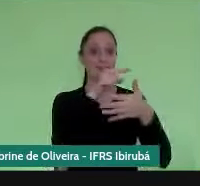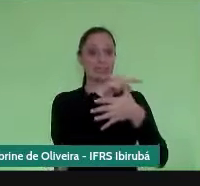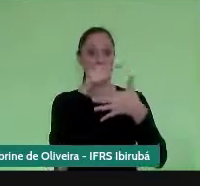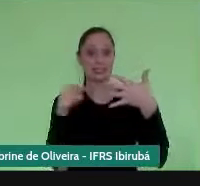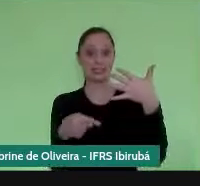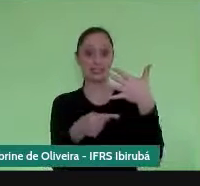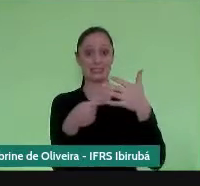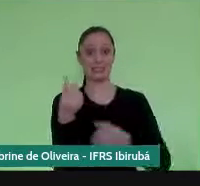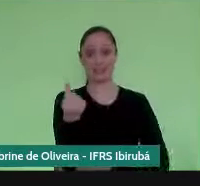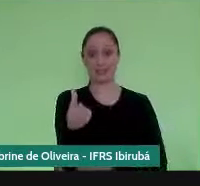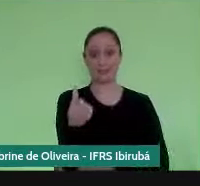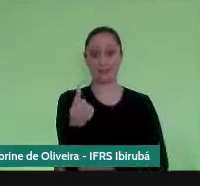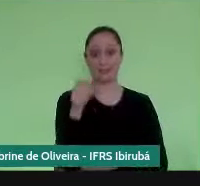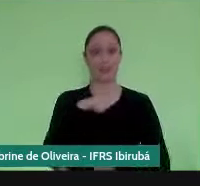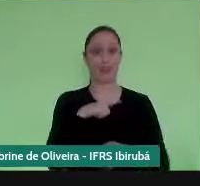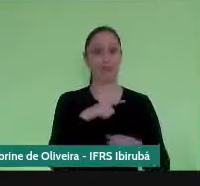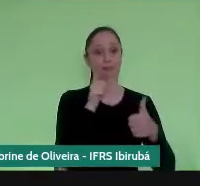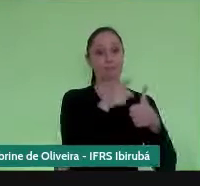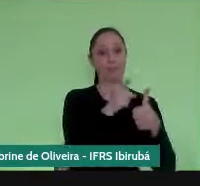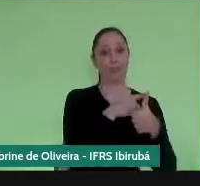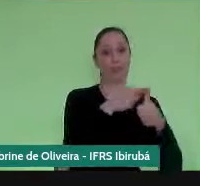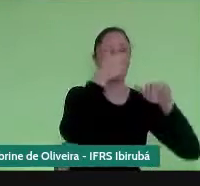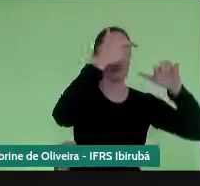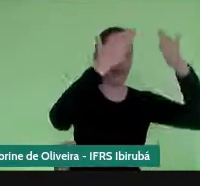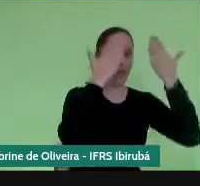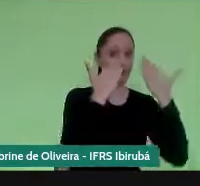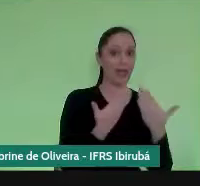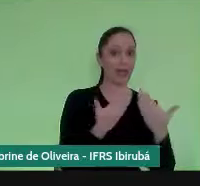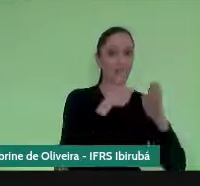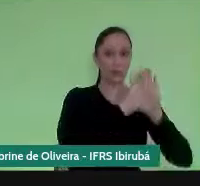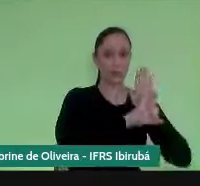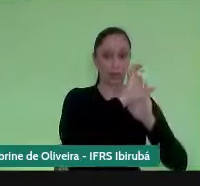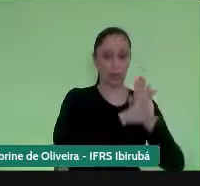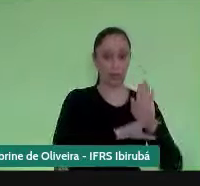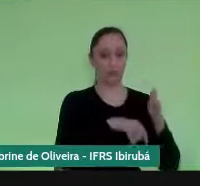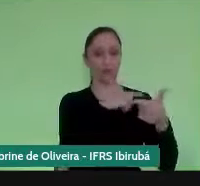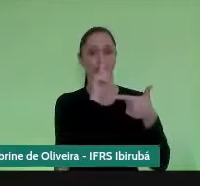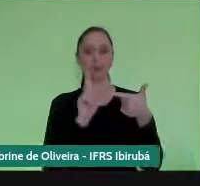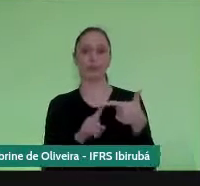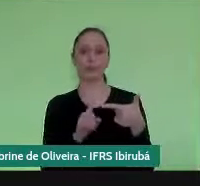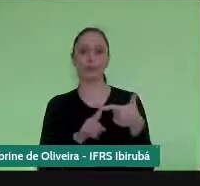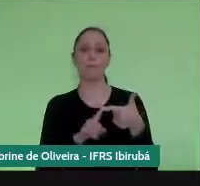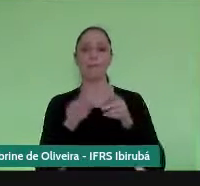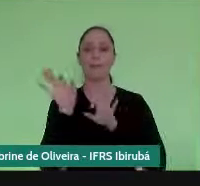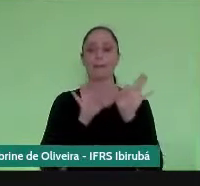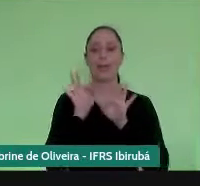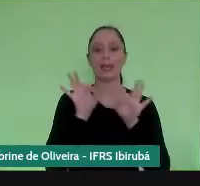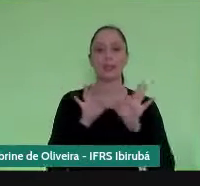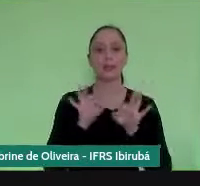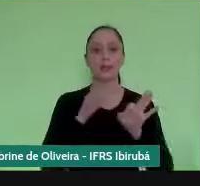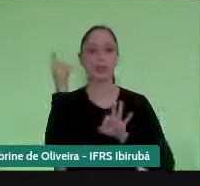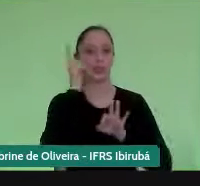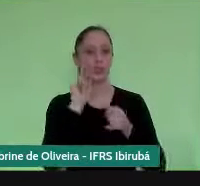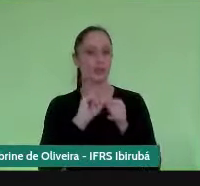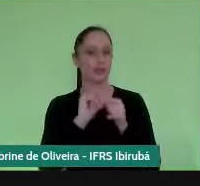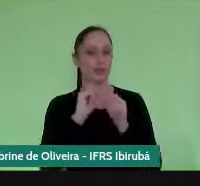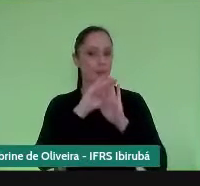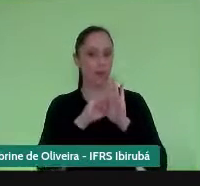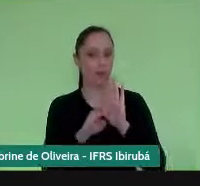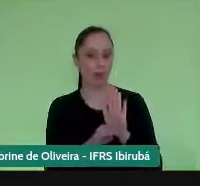análise dos currículos, uma etapa de preparação para a realização do programa, uma etapa